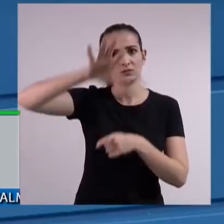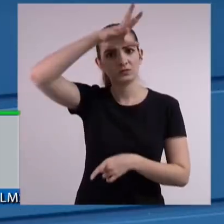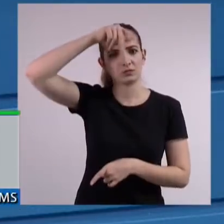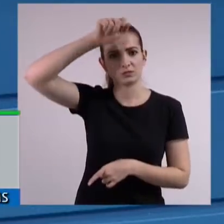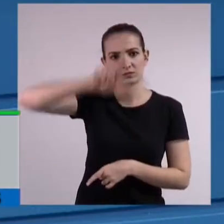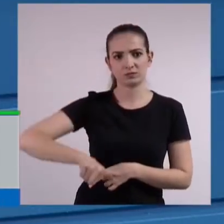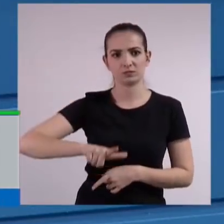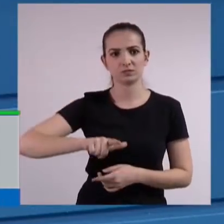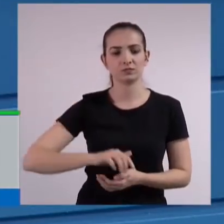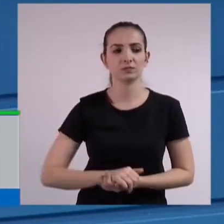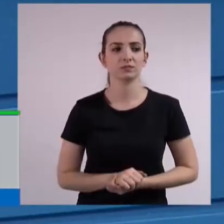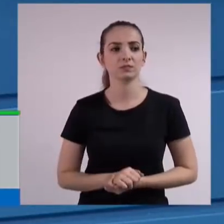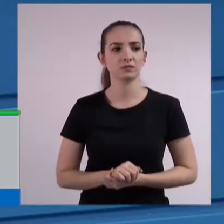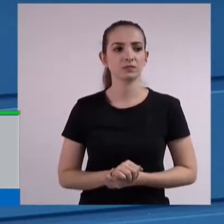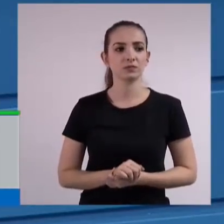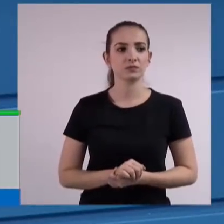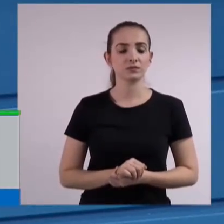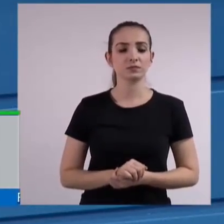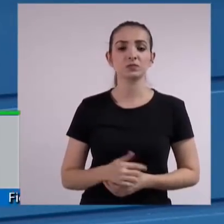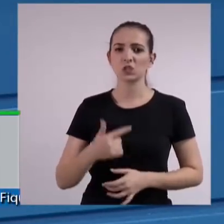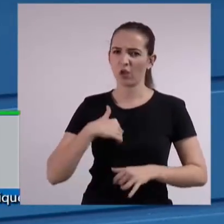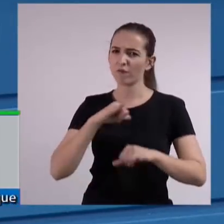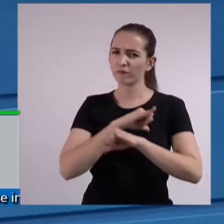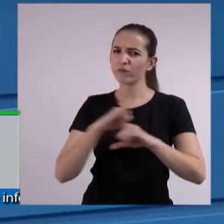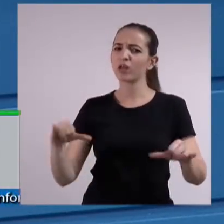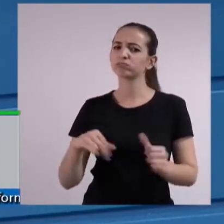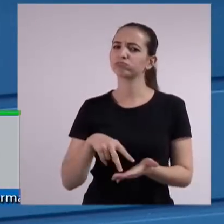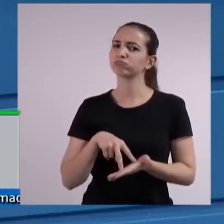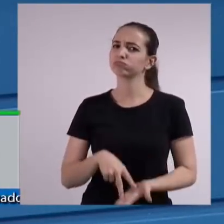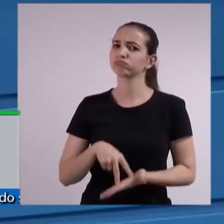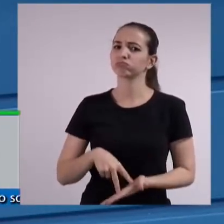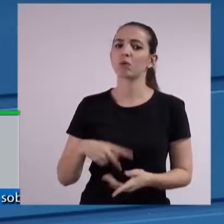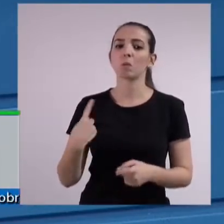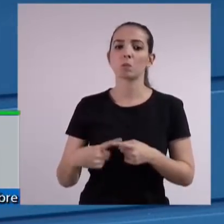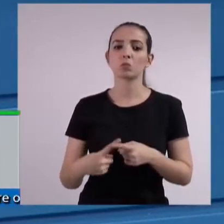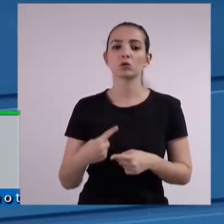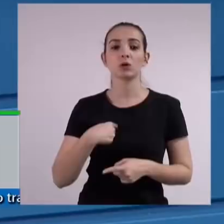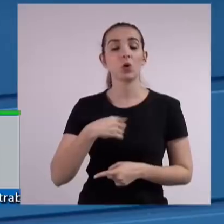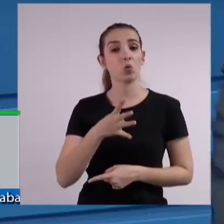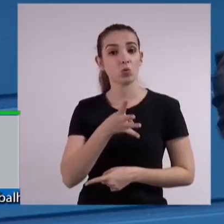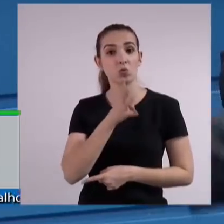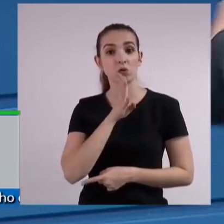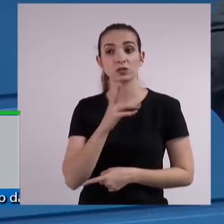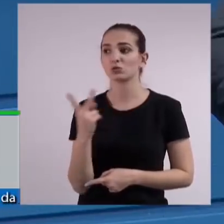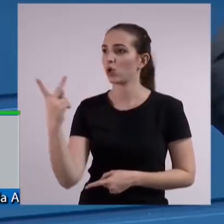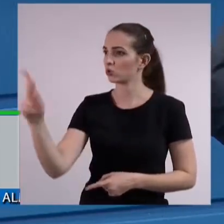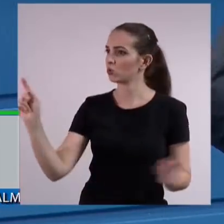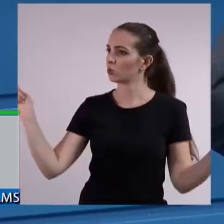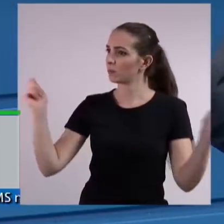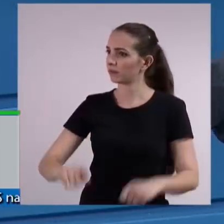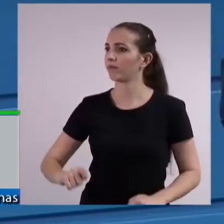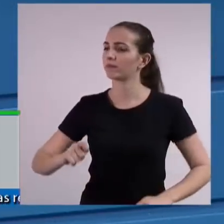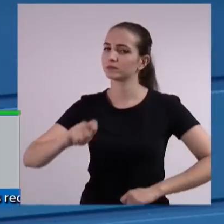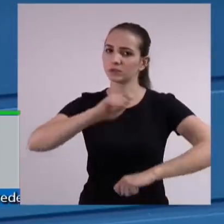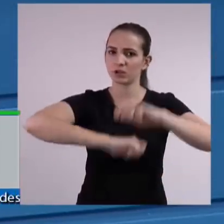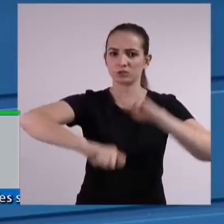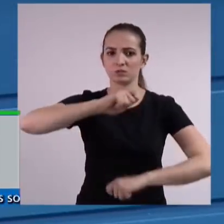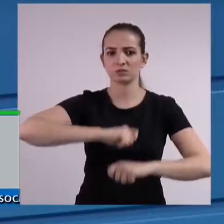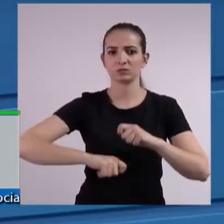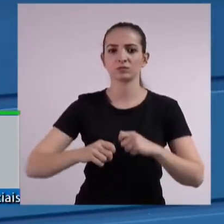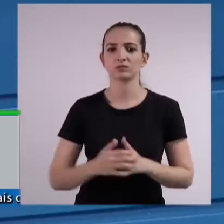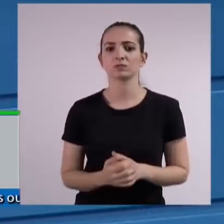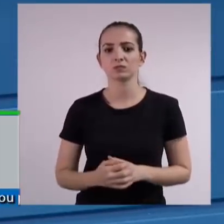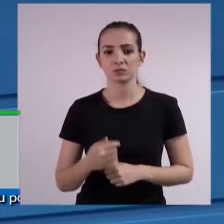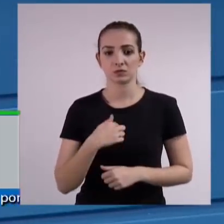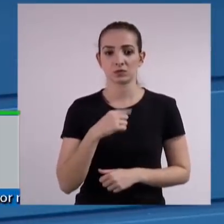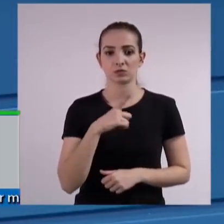do Sul. Falo com propriedade, porque conheço a sua competência administrativa e eu